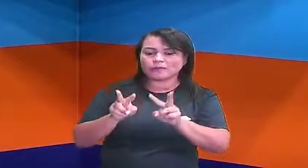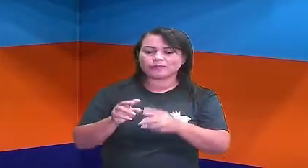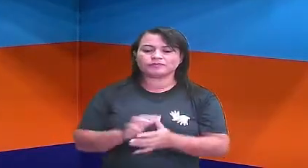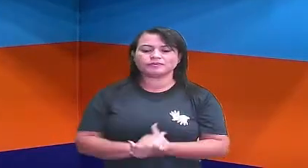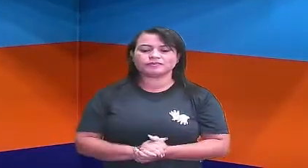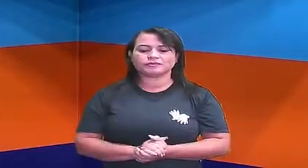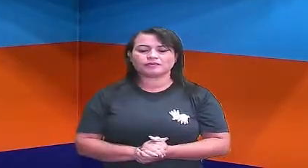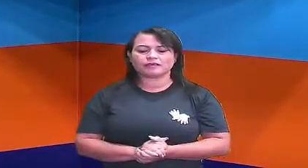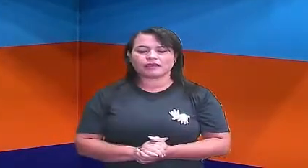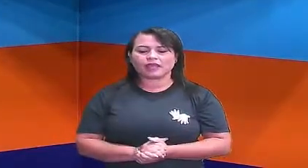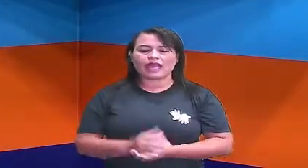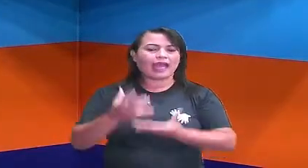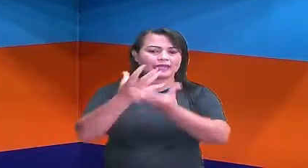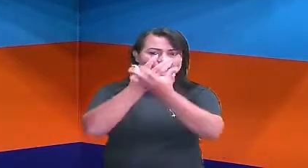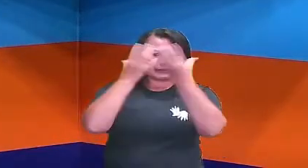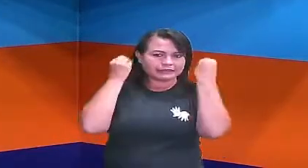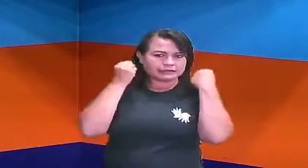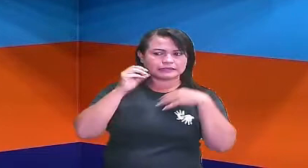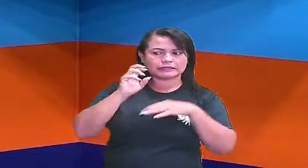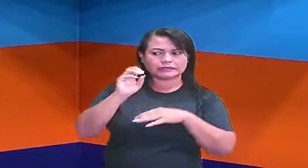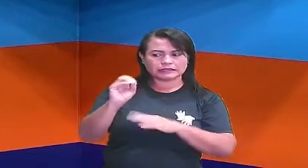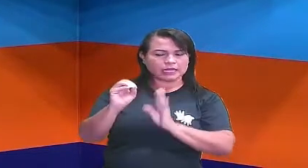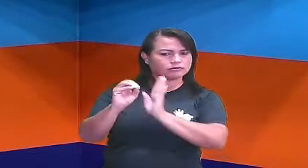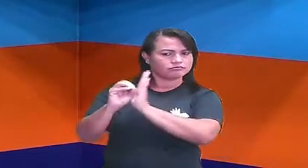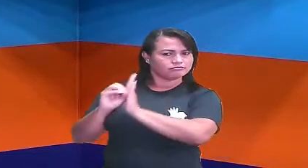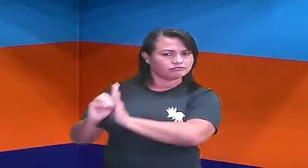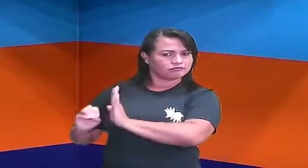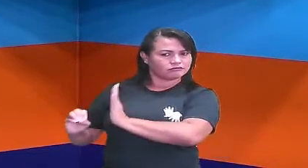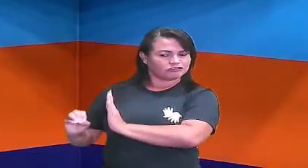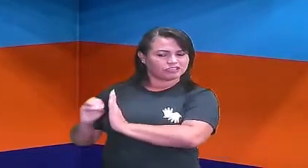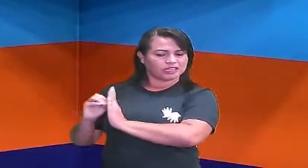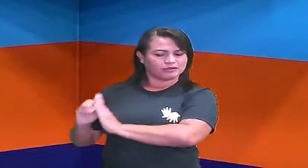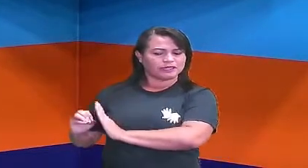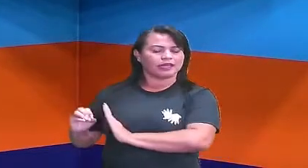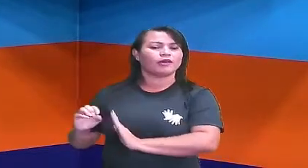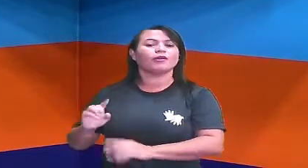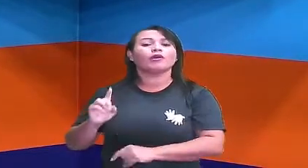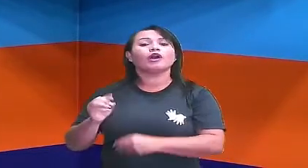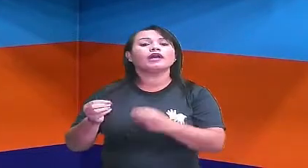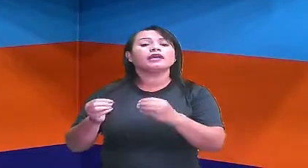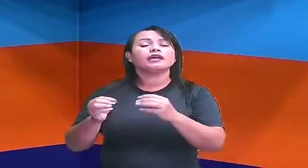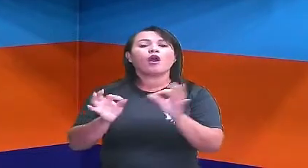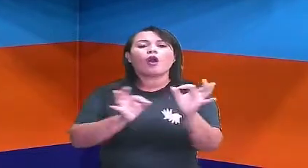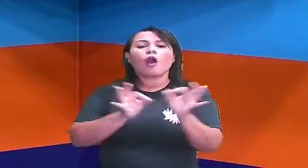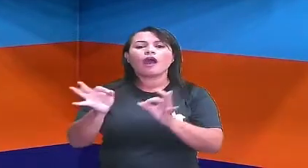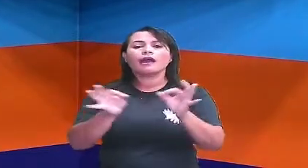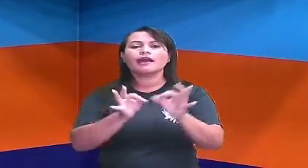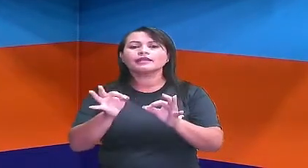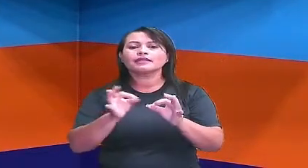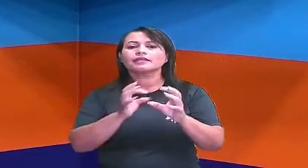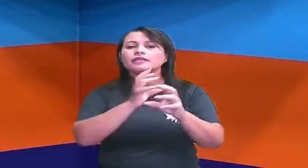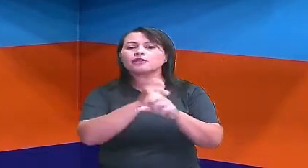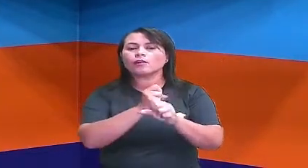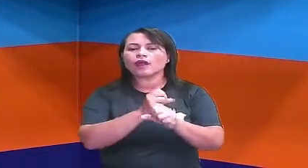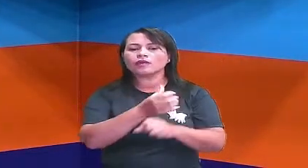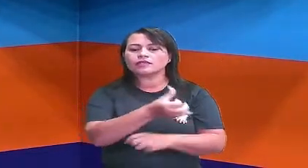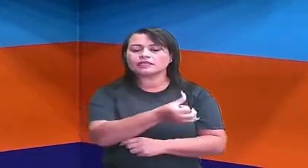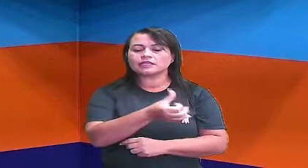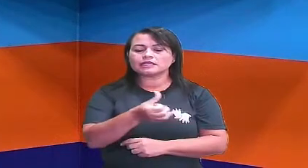aqui. Esquece o zero, tá? Esquece ele. E arma a conta aí, 66 vezes